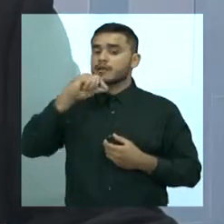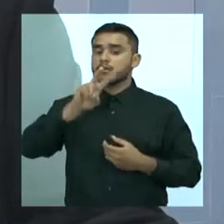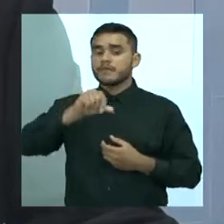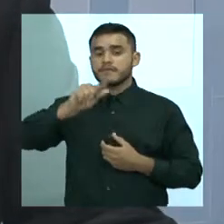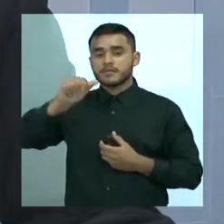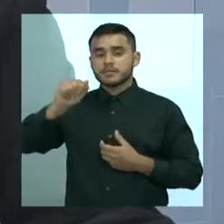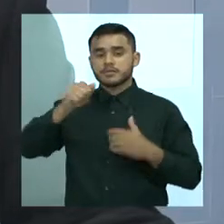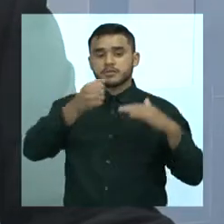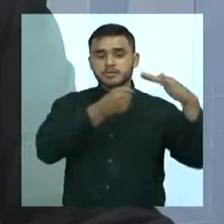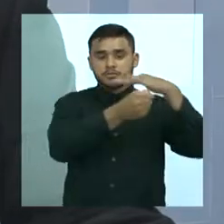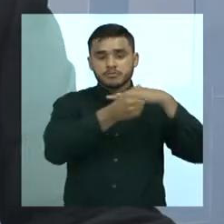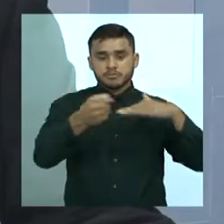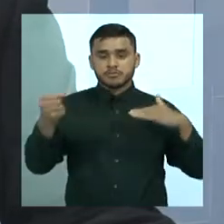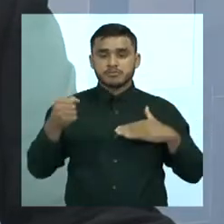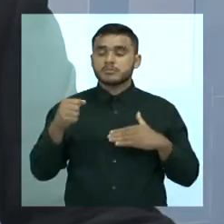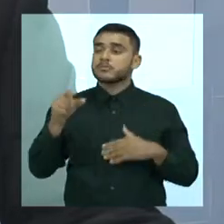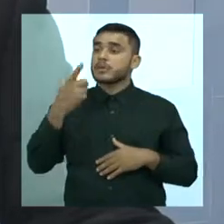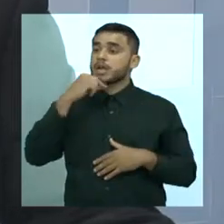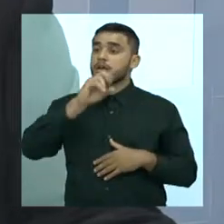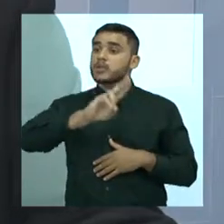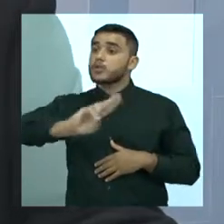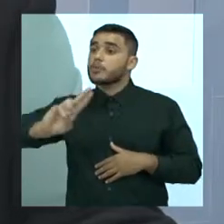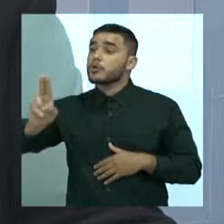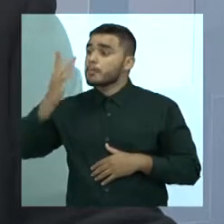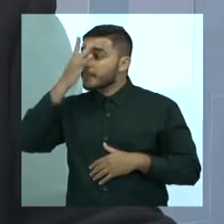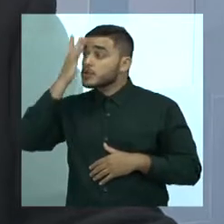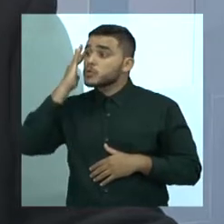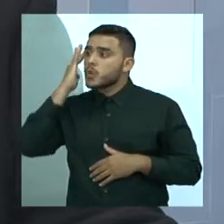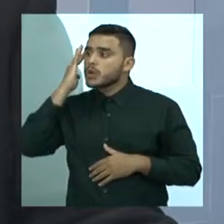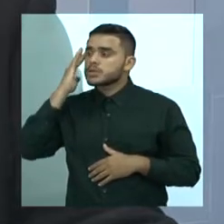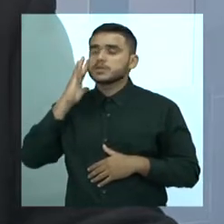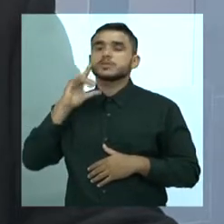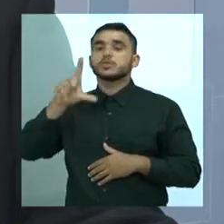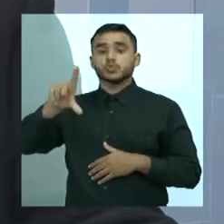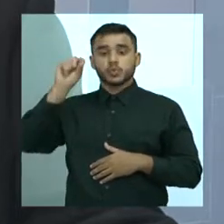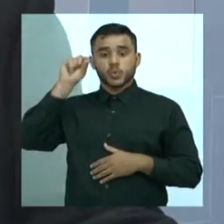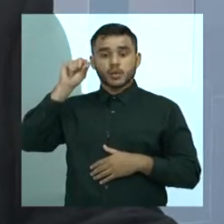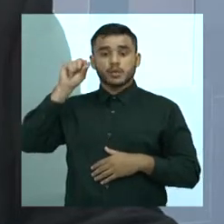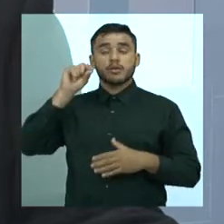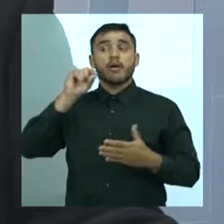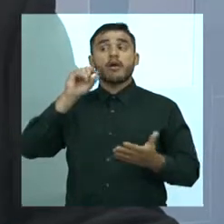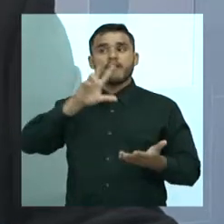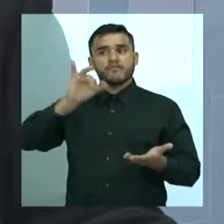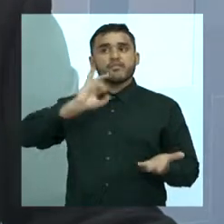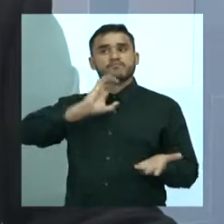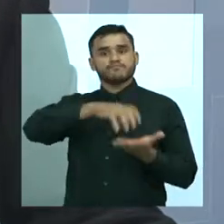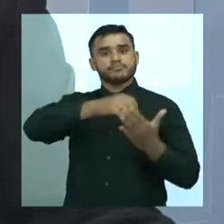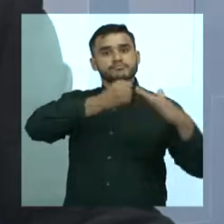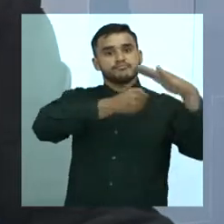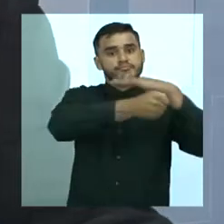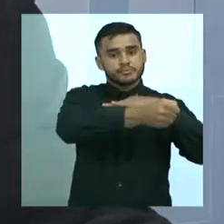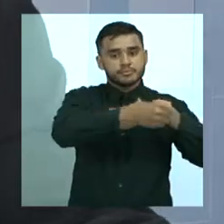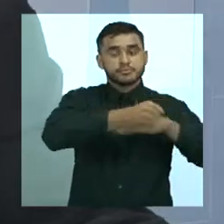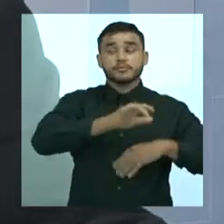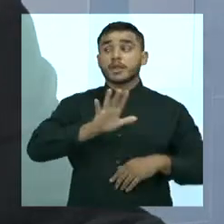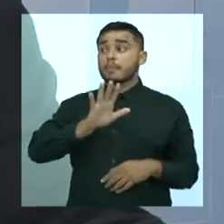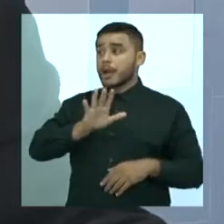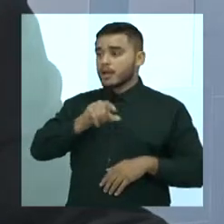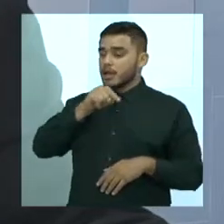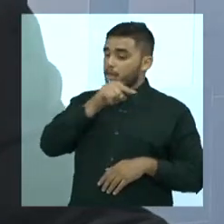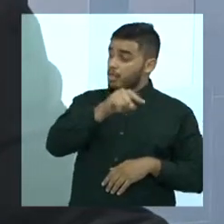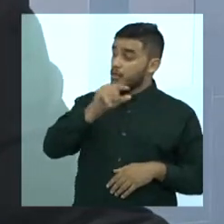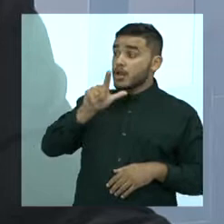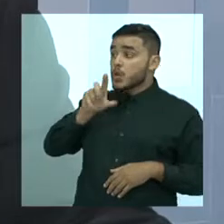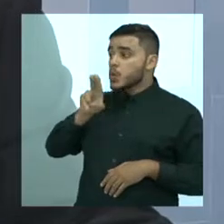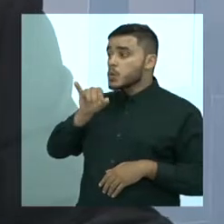esse nome vai passar pelo crivo. Só que há um detalhe. Luiz Eduardo Ramos, numa entrevista que deu ao jornal Estado